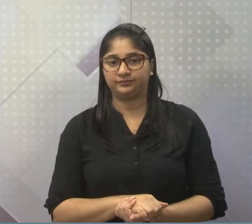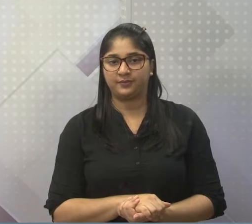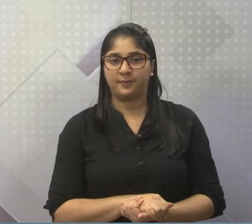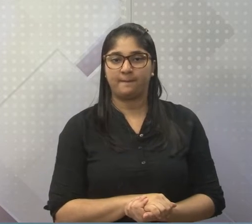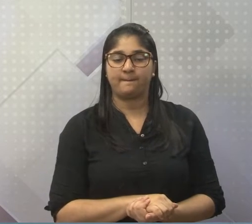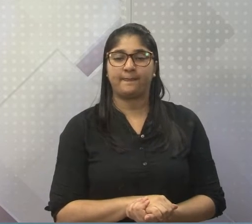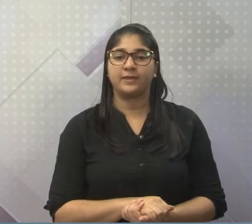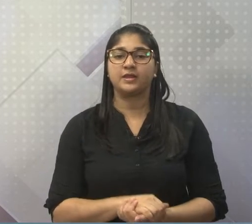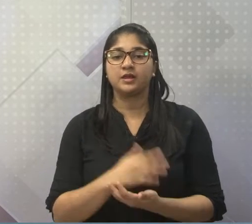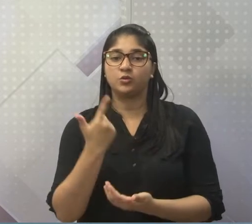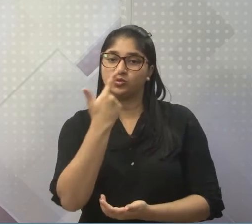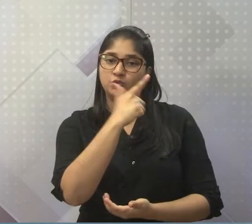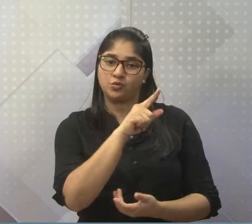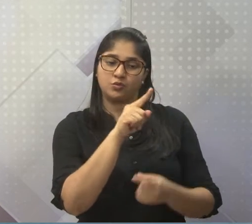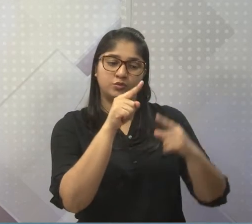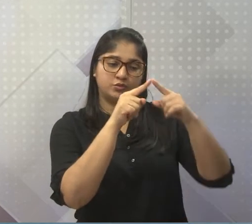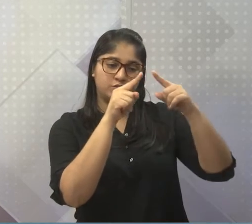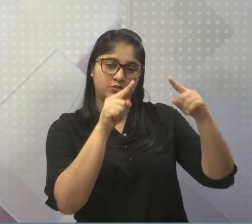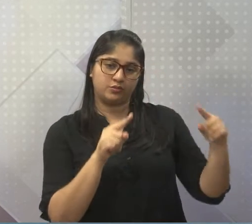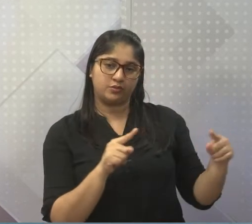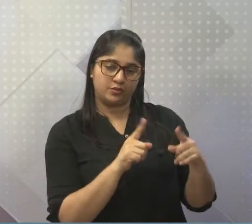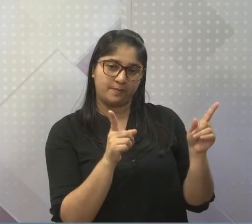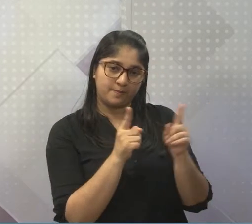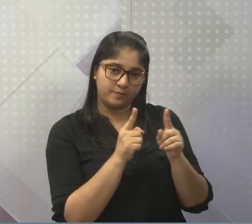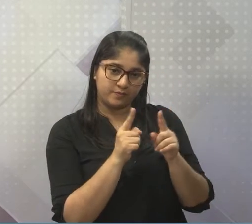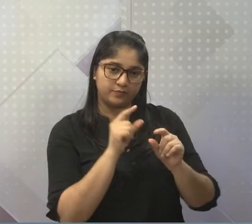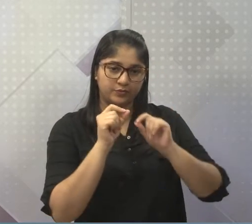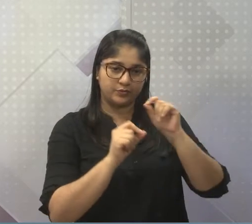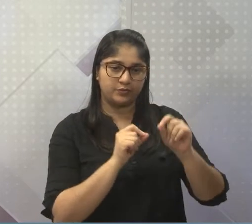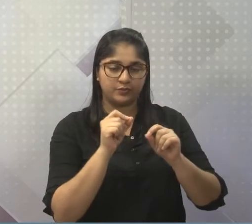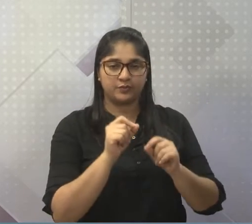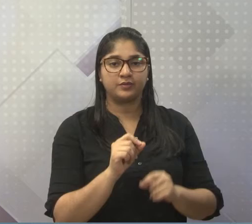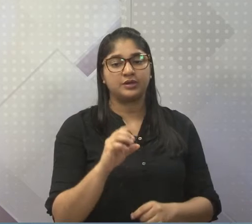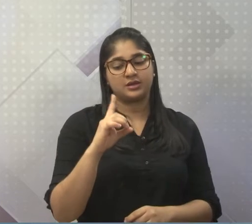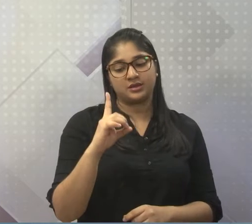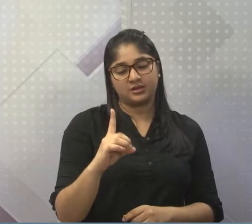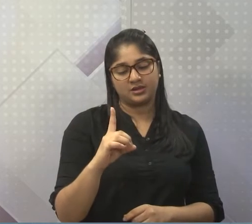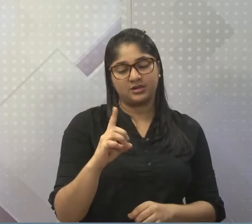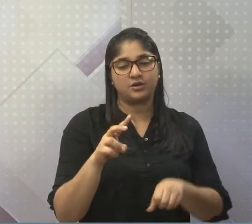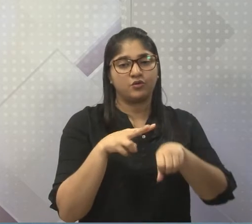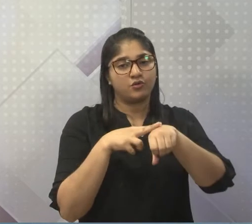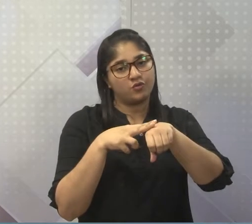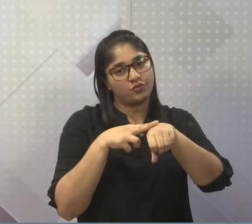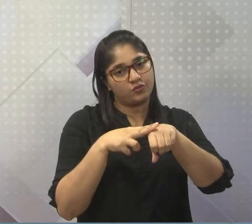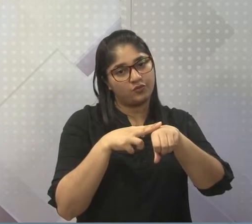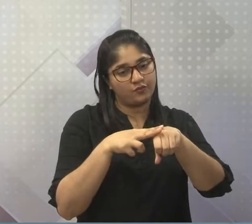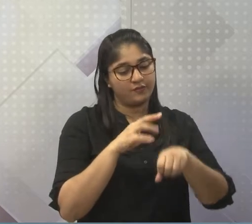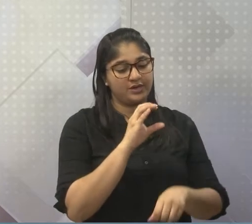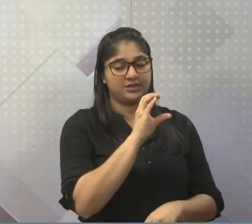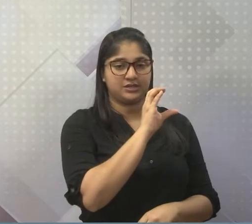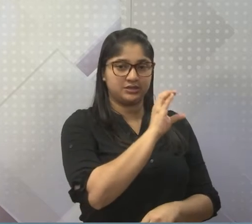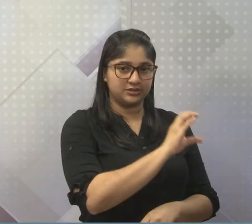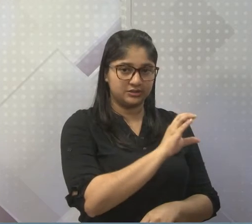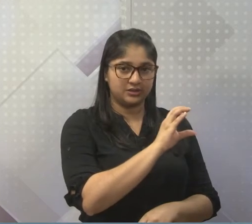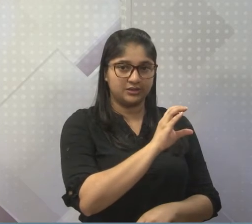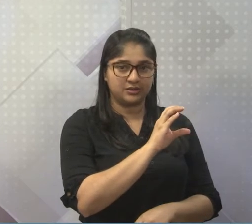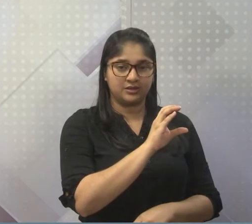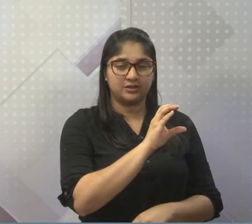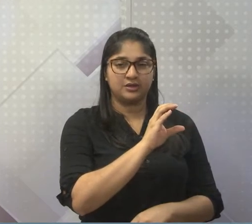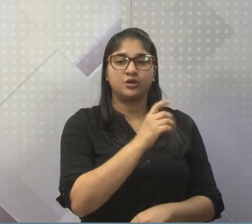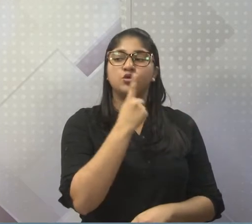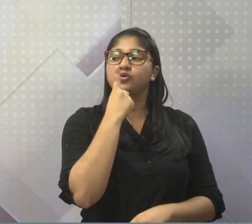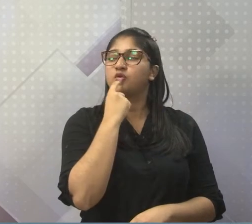No triângulo pequeno, no ângulo reto eu tenho D. No ângulo verde eu tenho C. E no